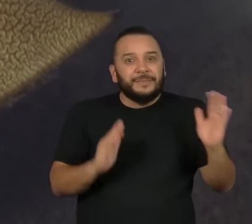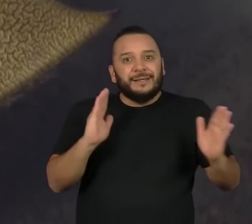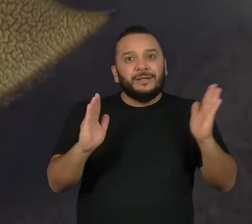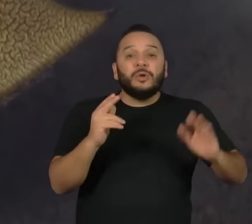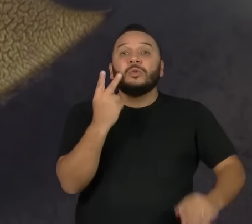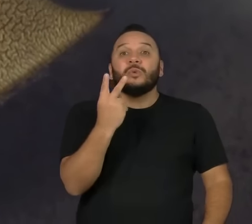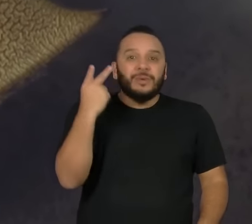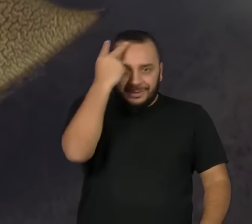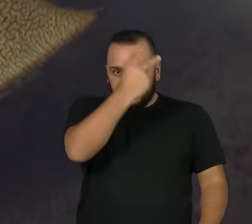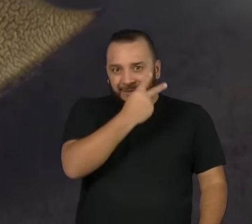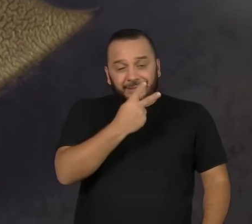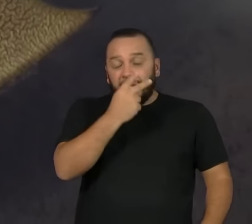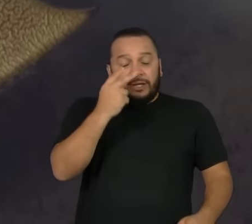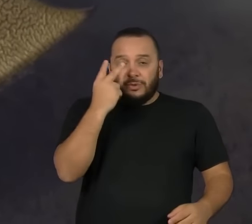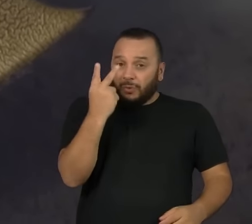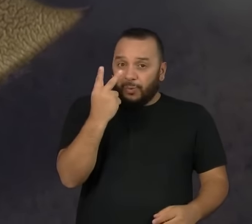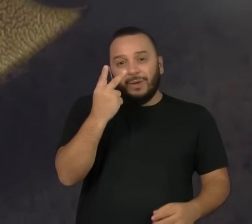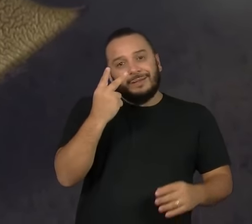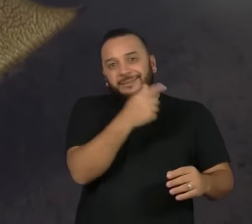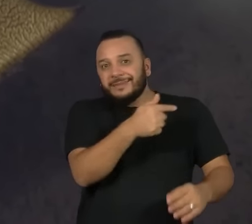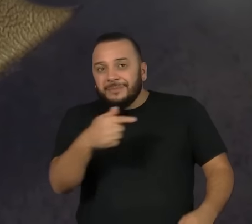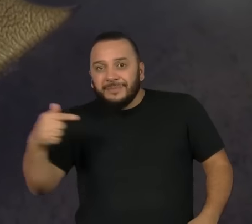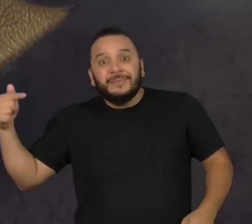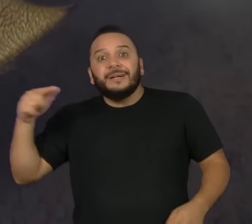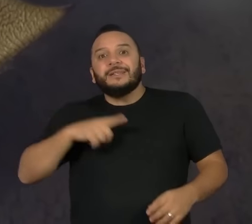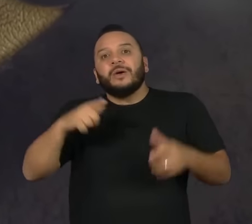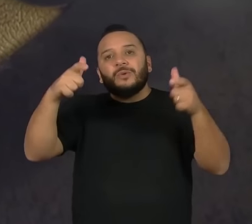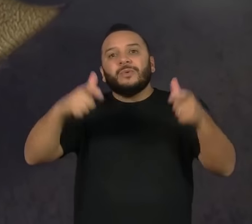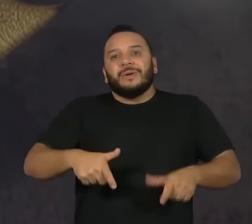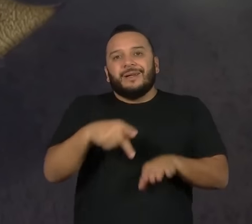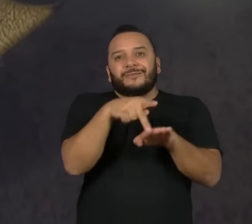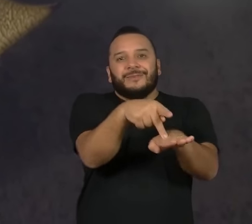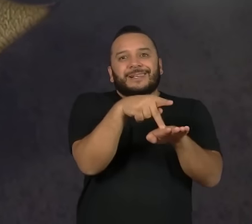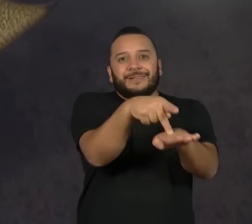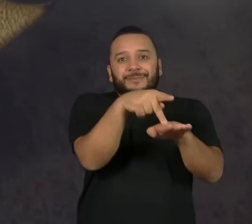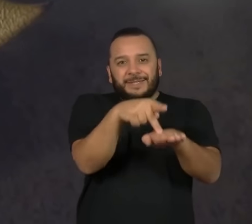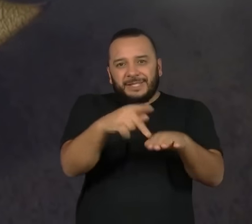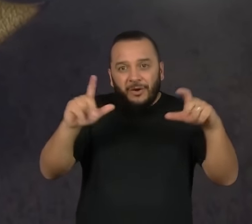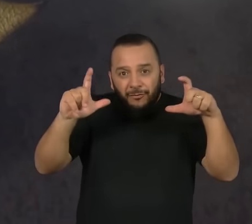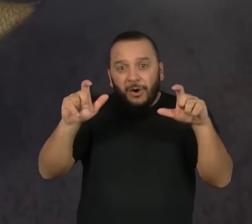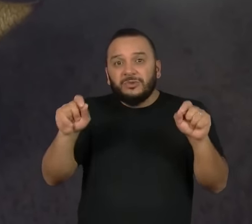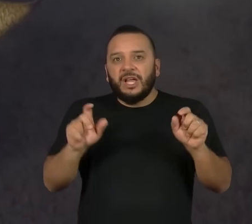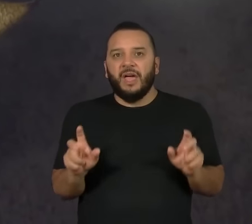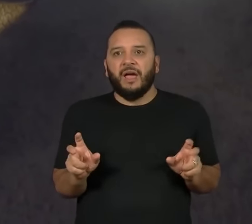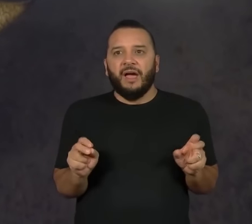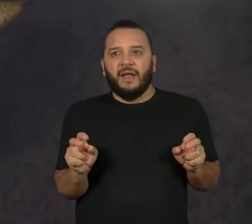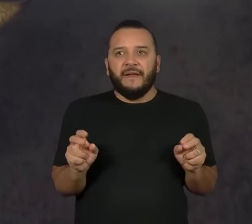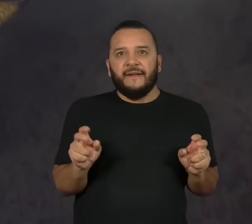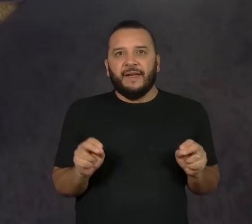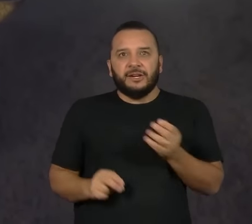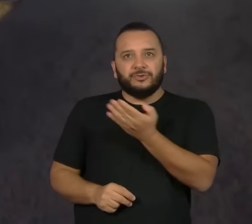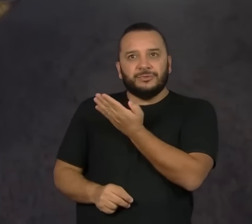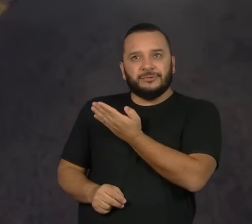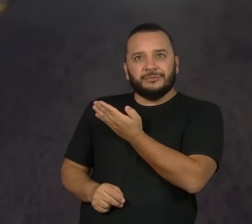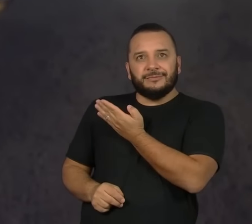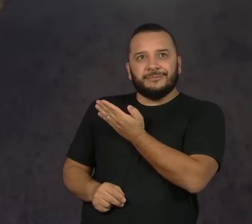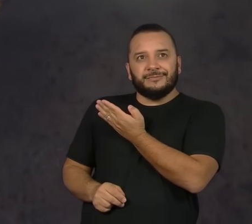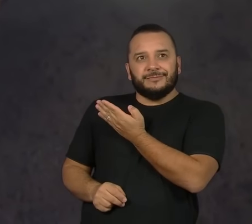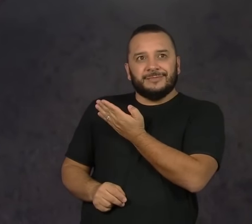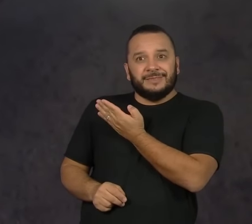das Filipinas, para registrar uma espécie muito antiga, o caranguejo ferradura 3 espinhos.